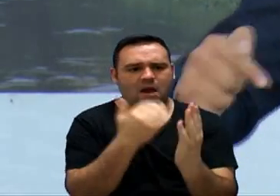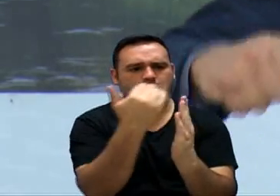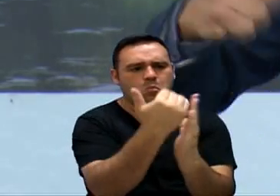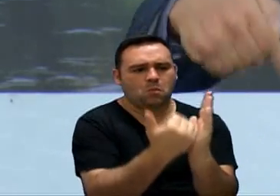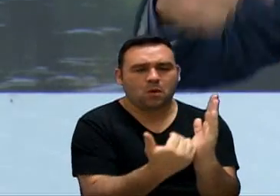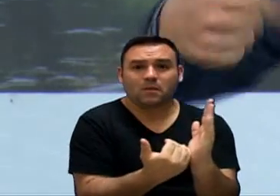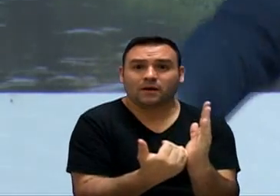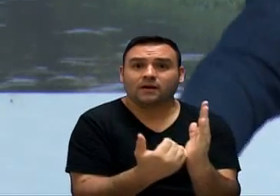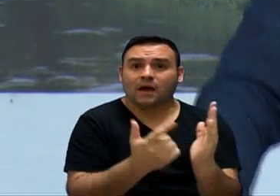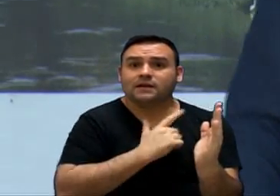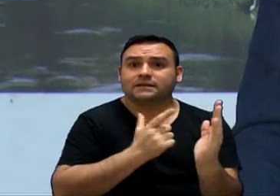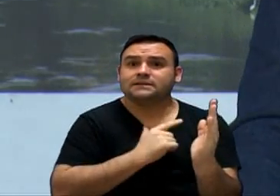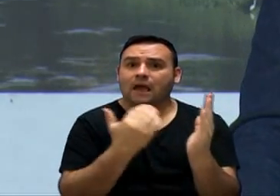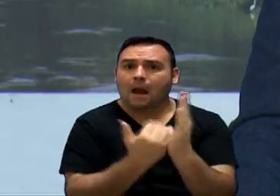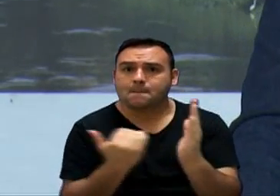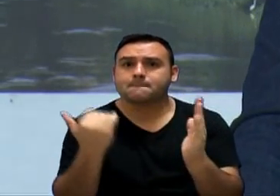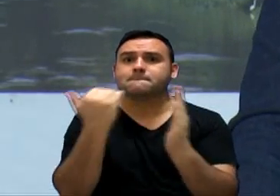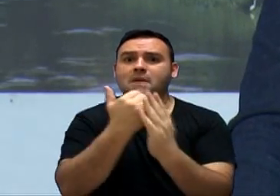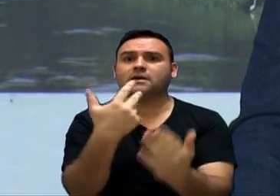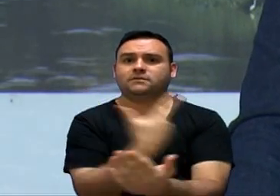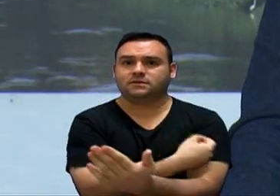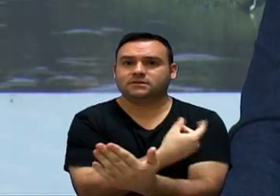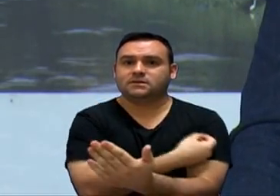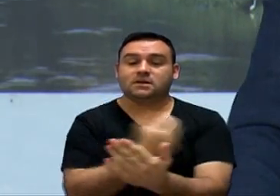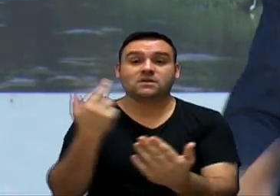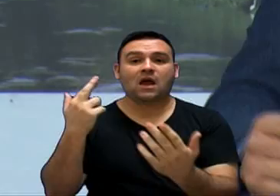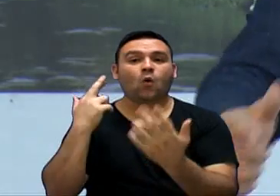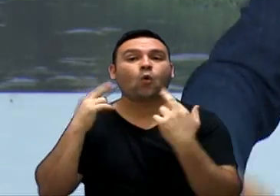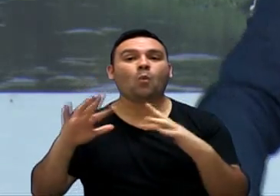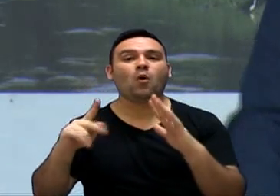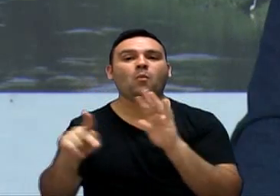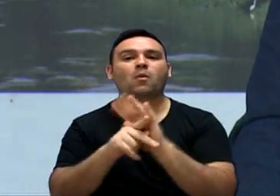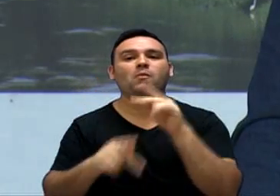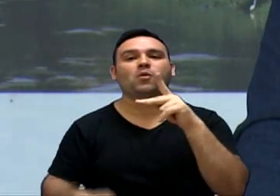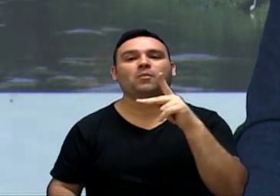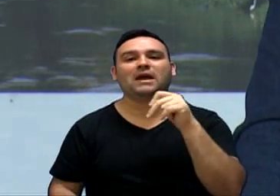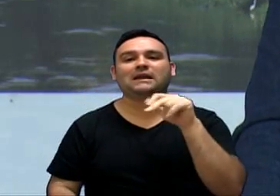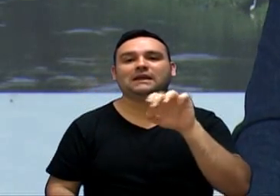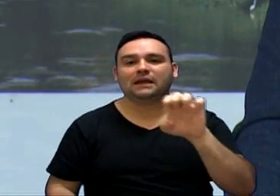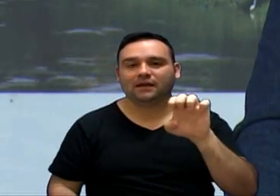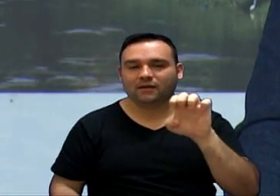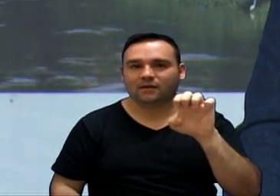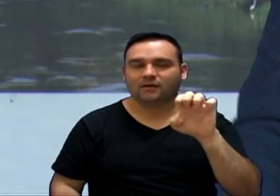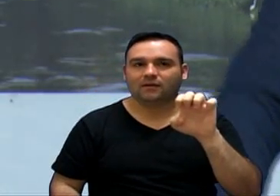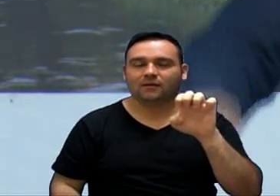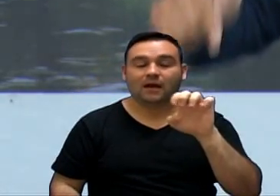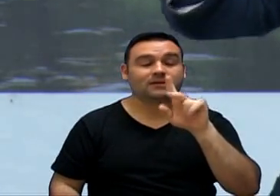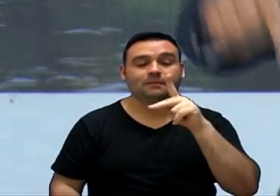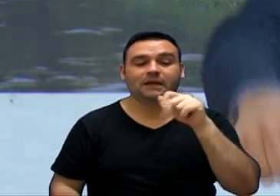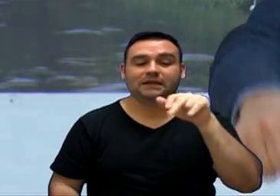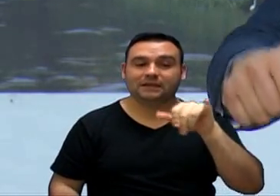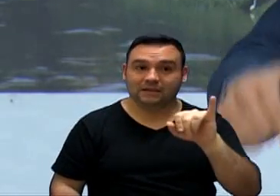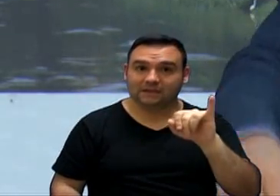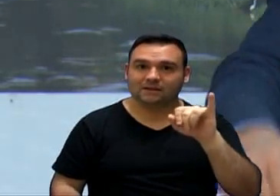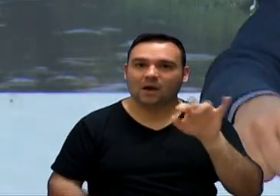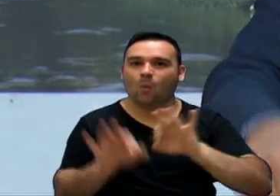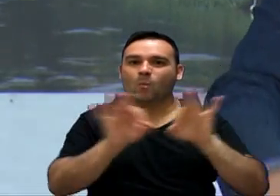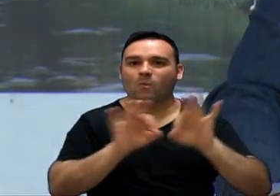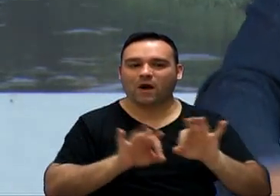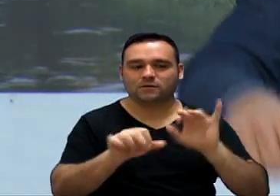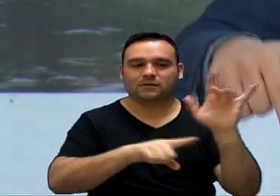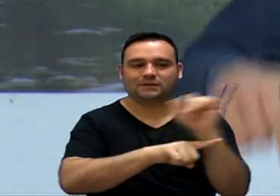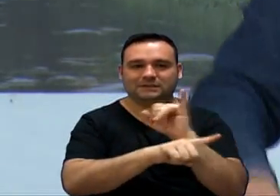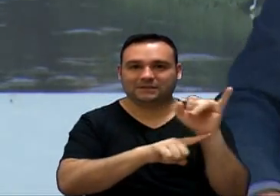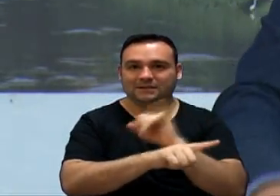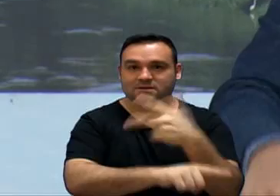eu tomei mais vacinas do que as que constam lá no PNI, no Plano Nacional de Imunização. E, novamente, eu cito o